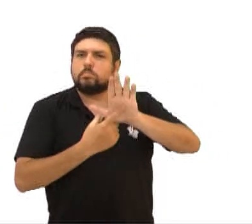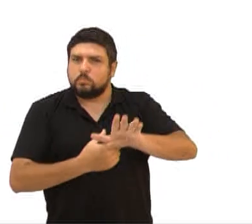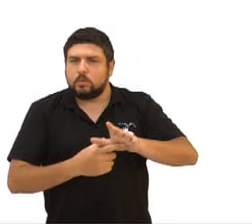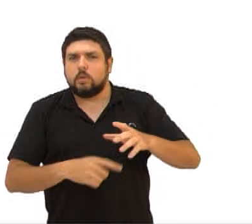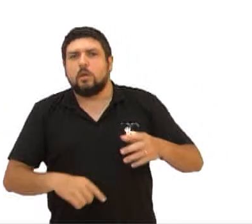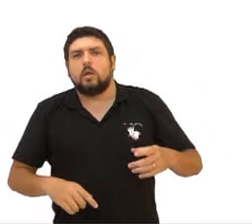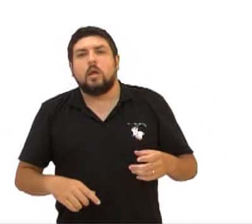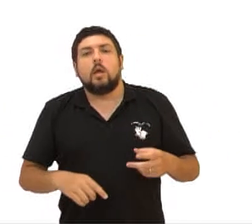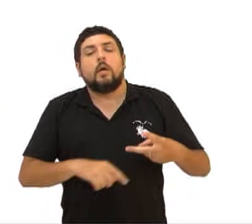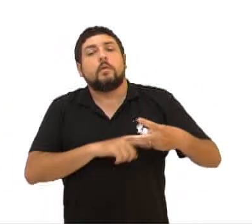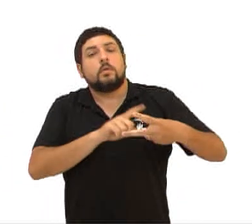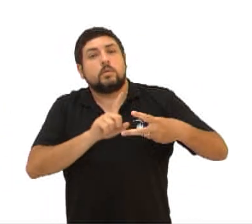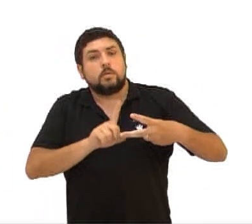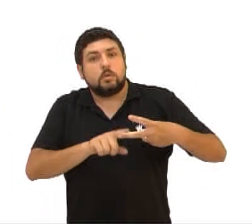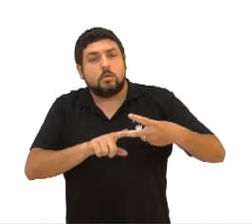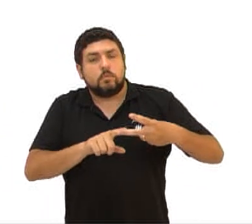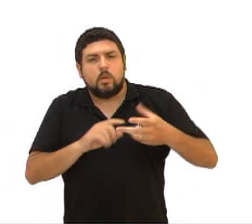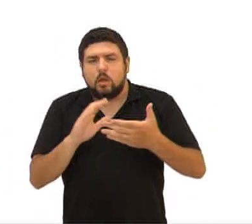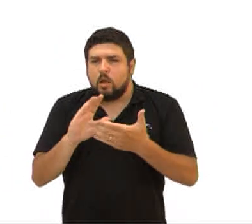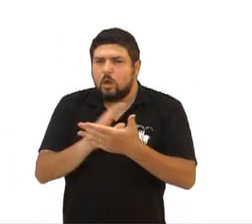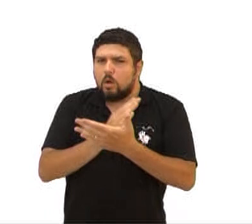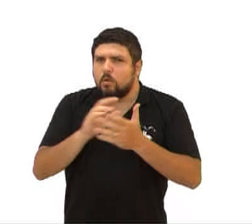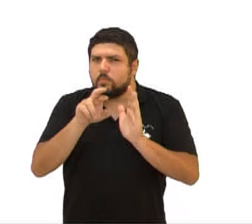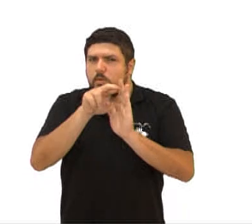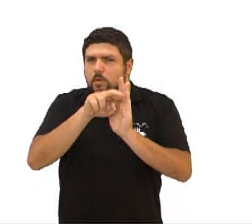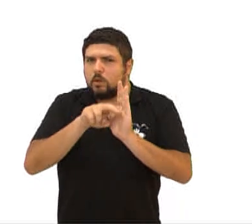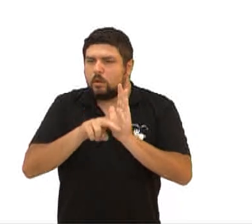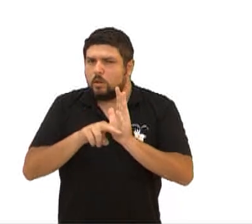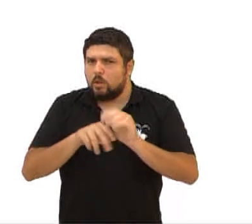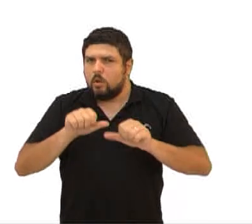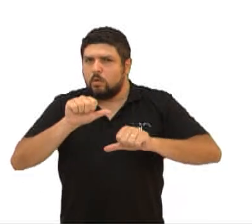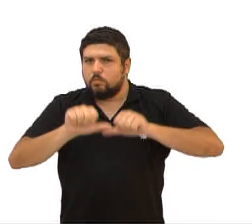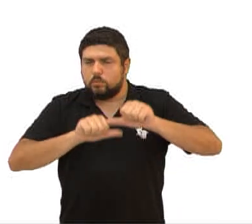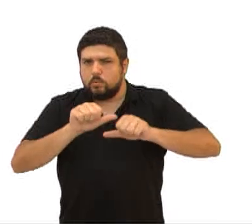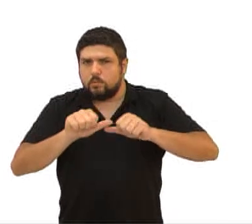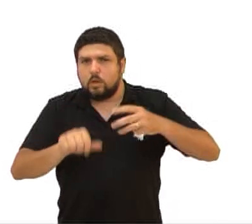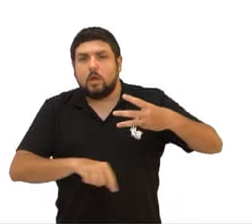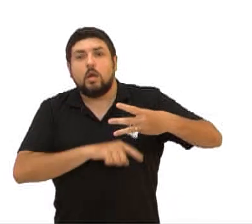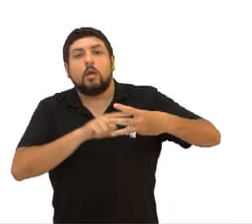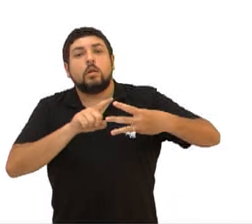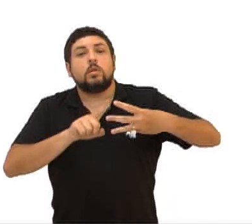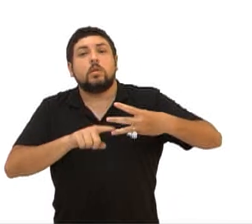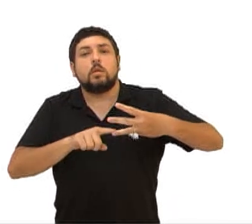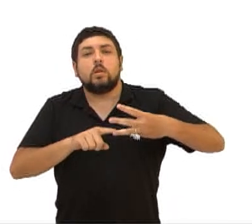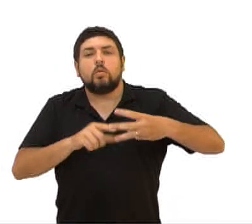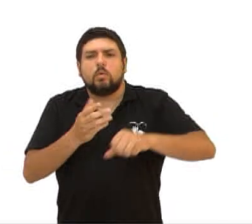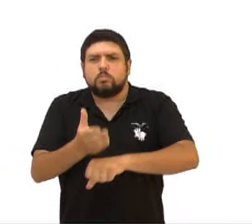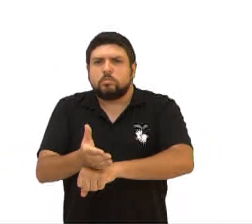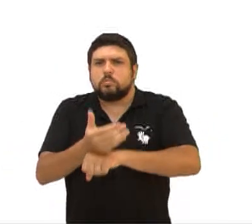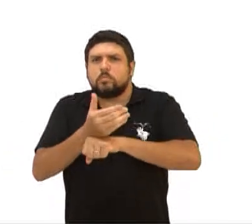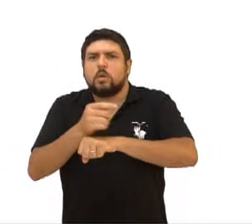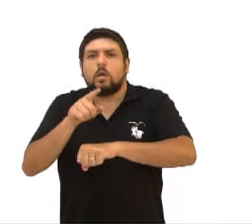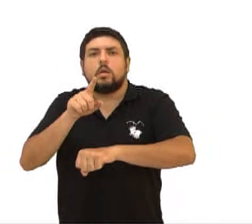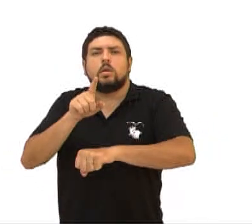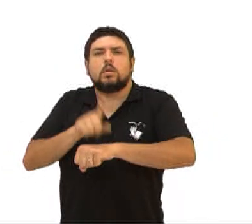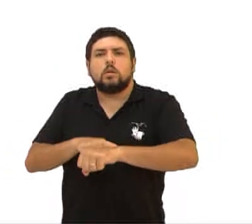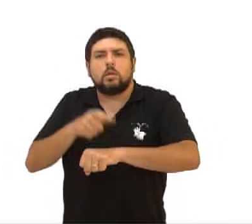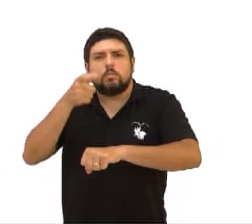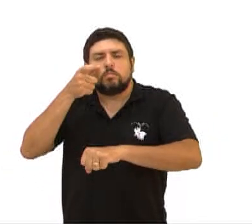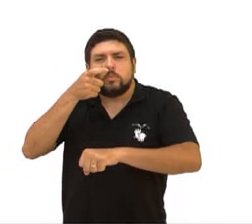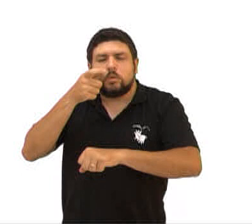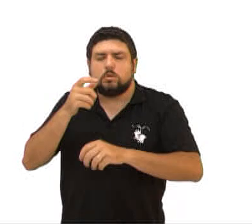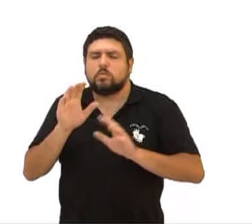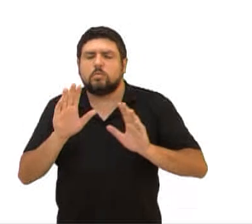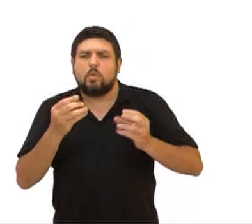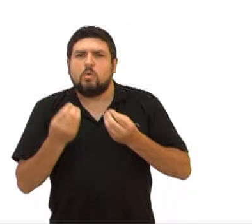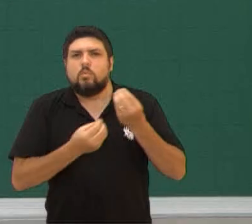Então foi necessário modificações de regras e previsão temporal. O que é uma previsão temporal? É você ter essa modalidade